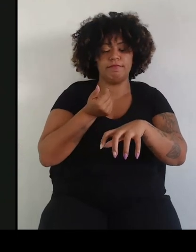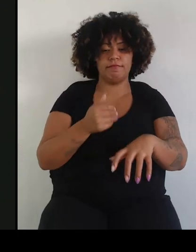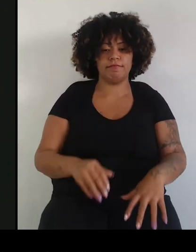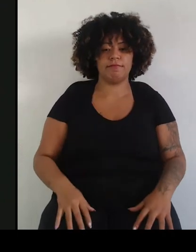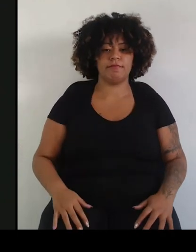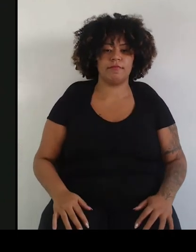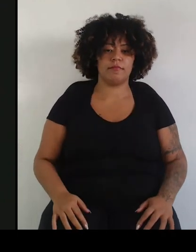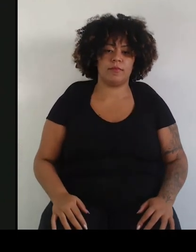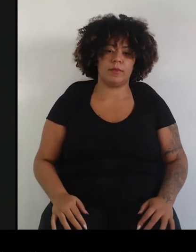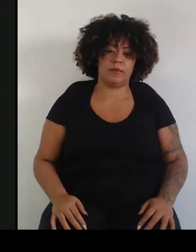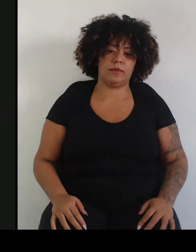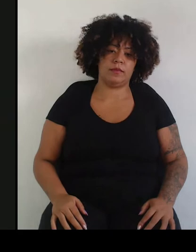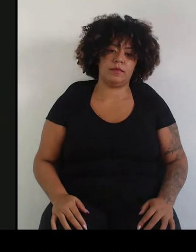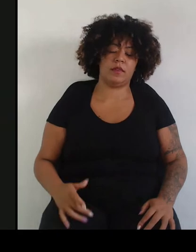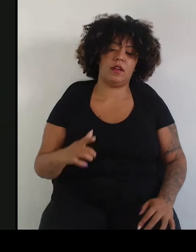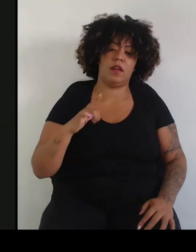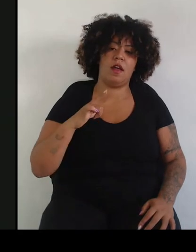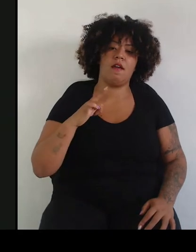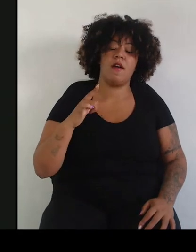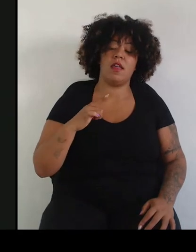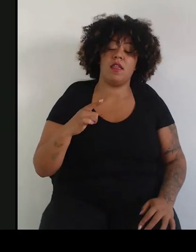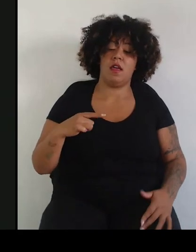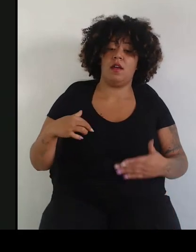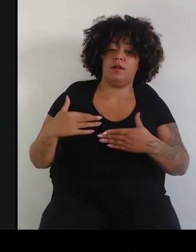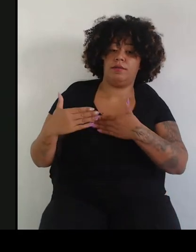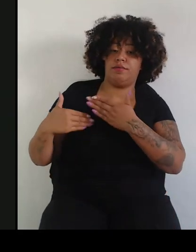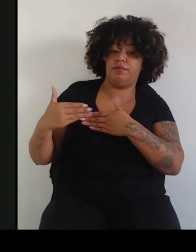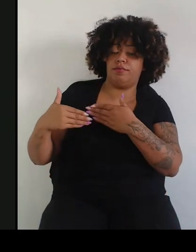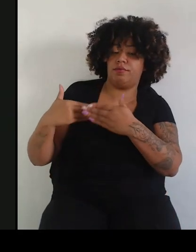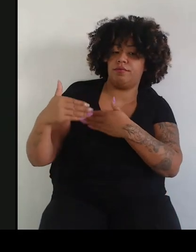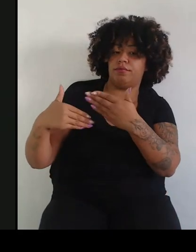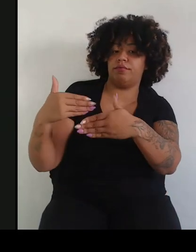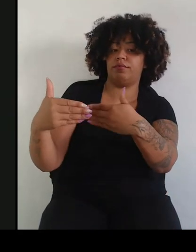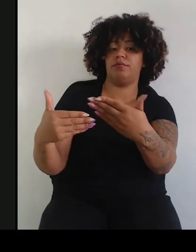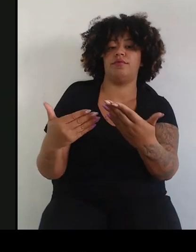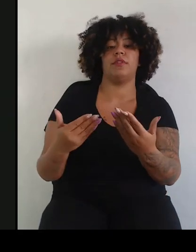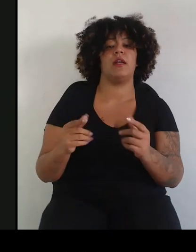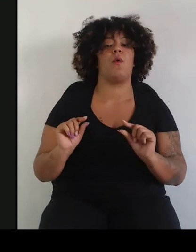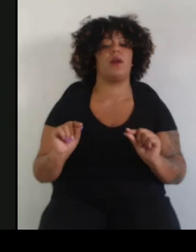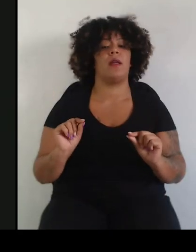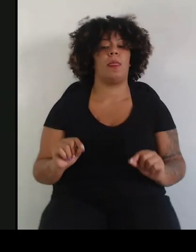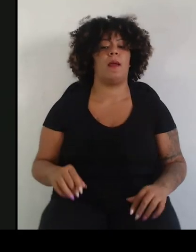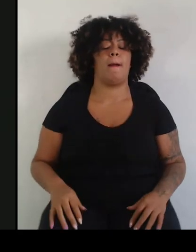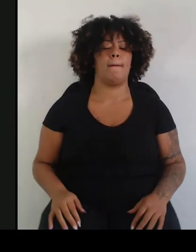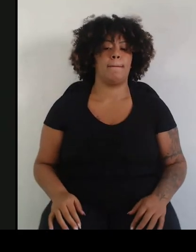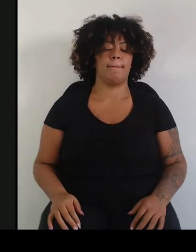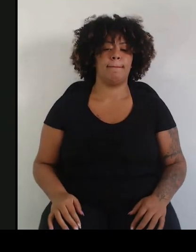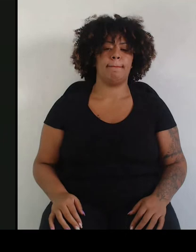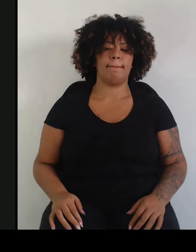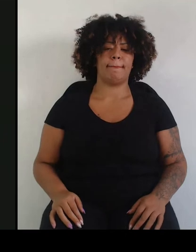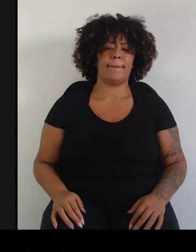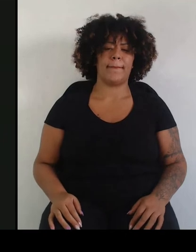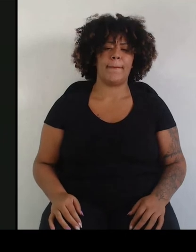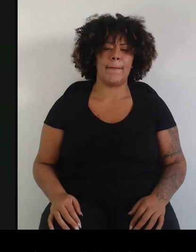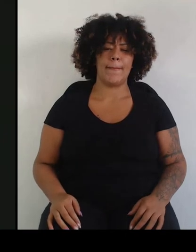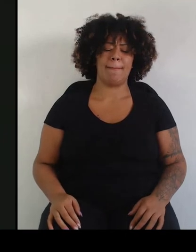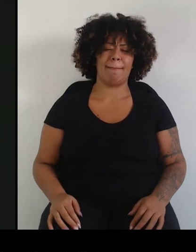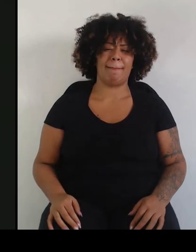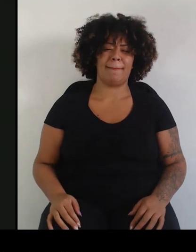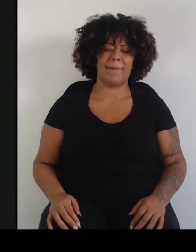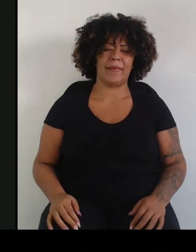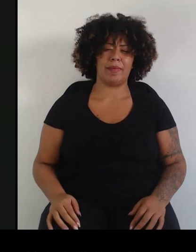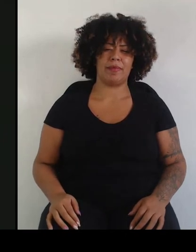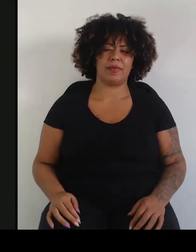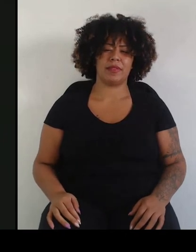nós teremos a passagem da do canibalismo para uma condição